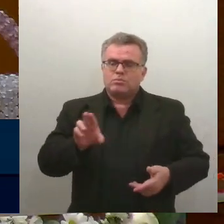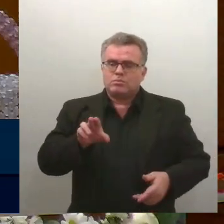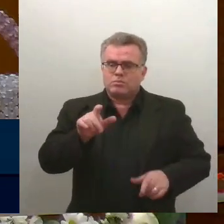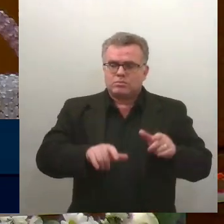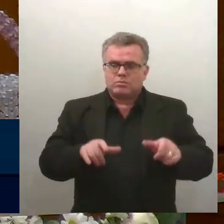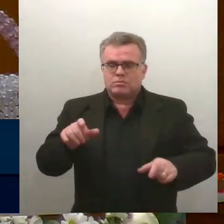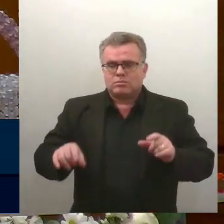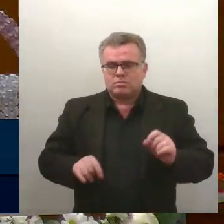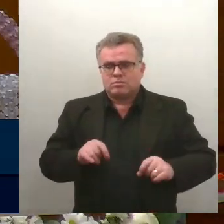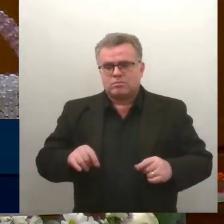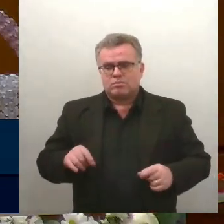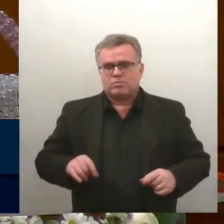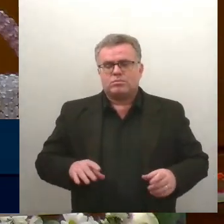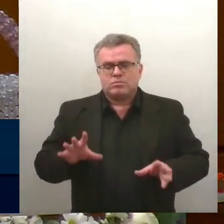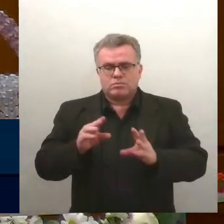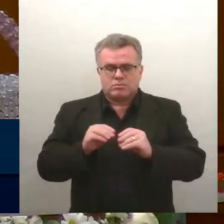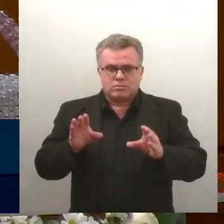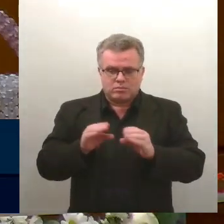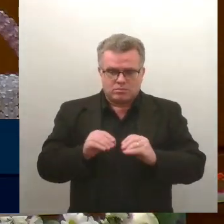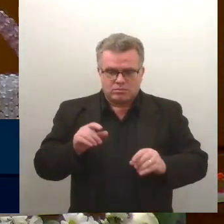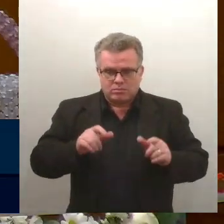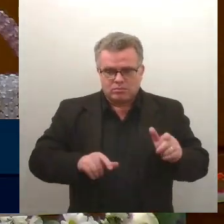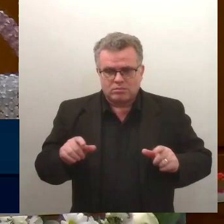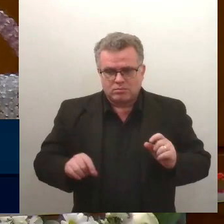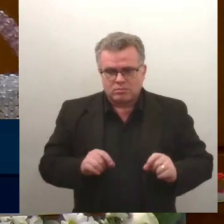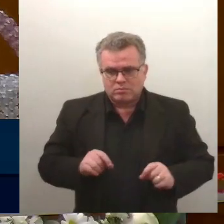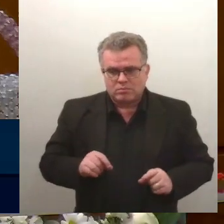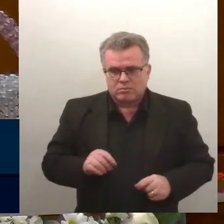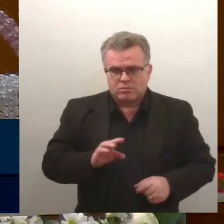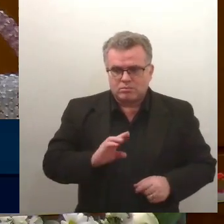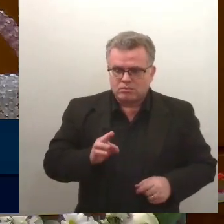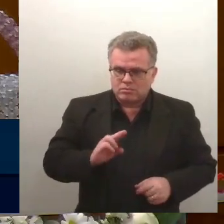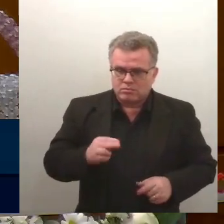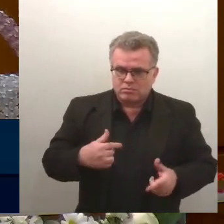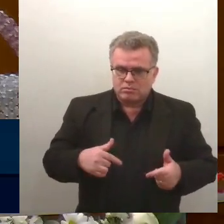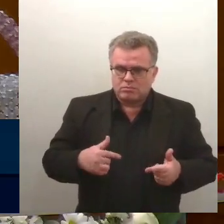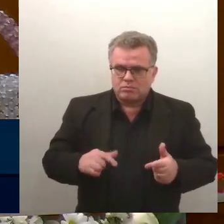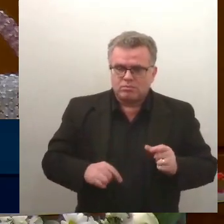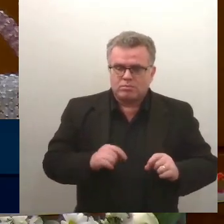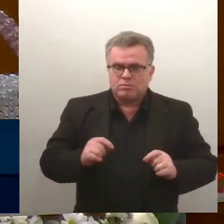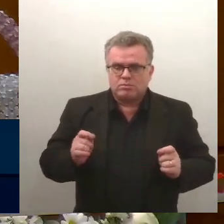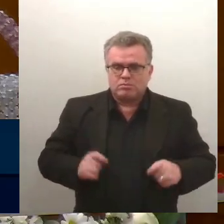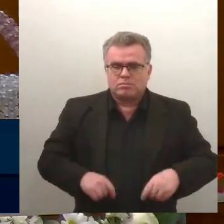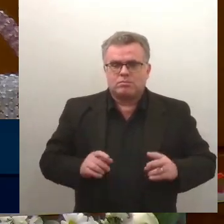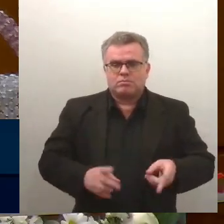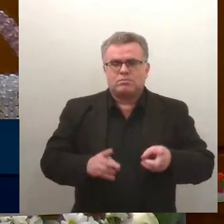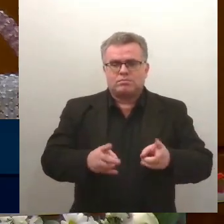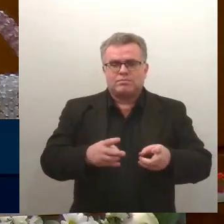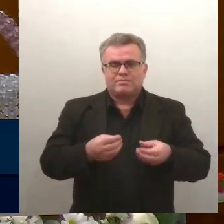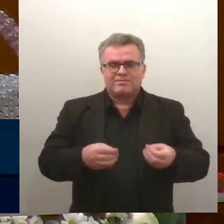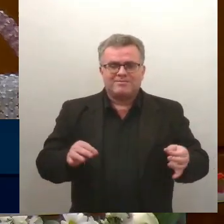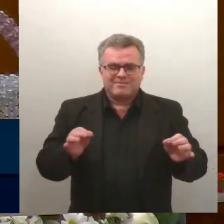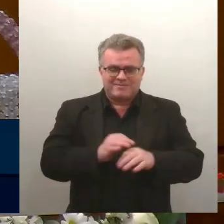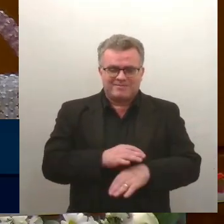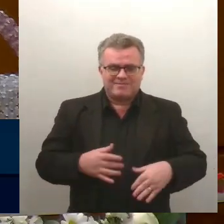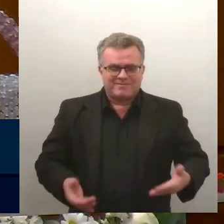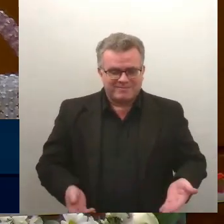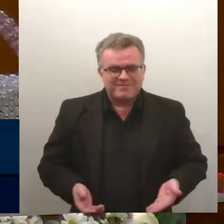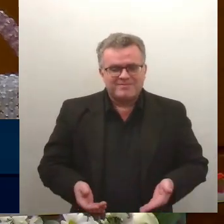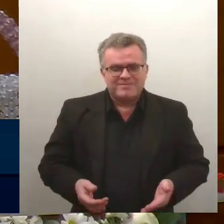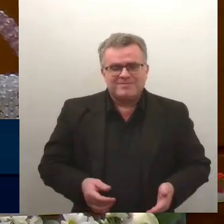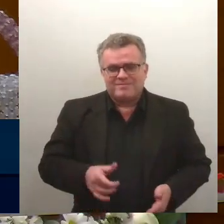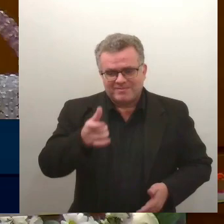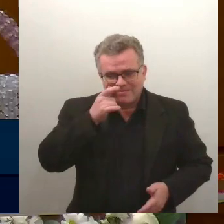citar só onde vocês trabalham, um pouquinho, para que quem nos acompanha, que está aqui, às vezes vem por causa de homenagem,